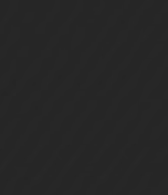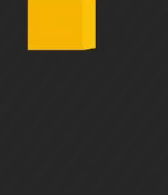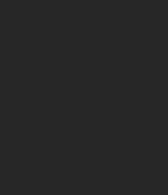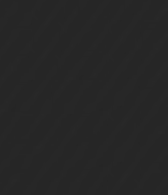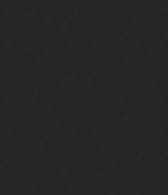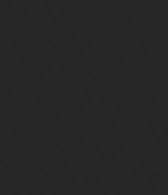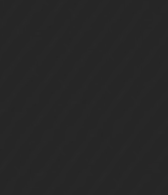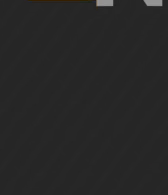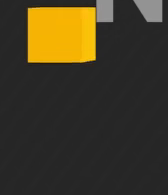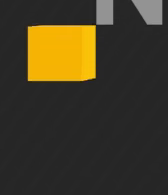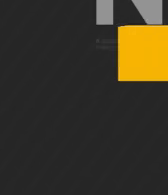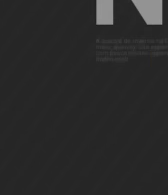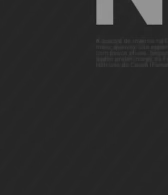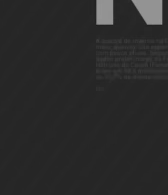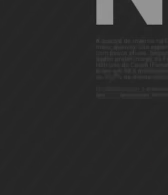edição